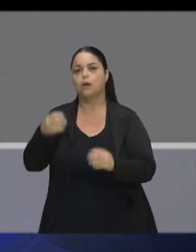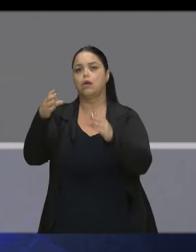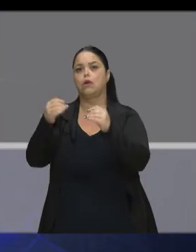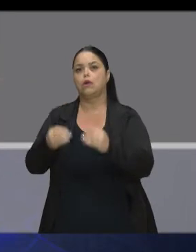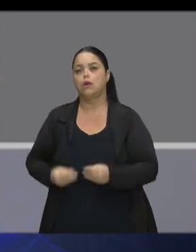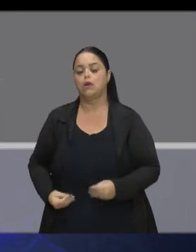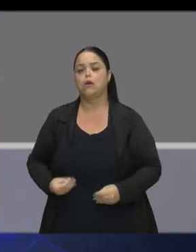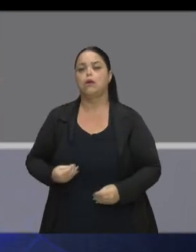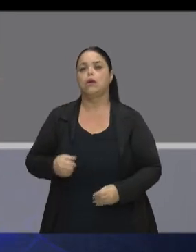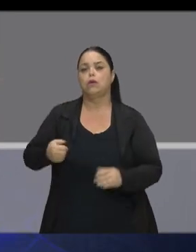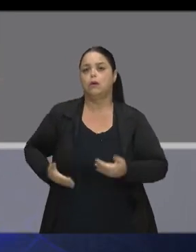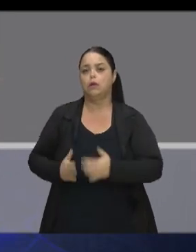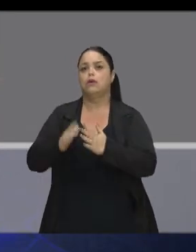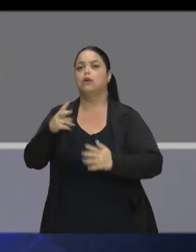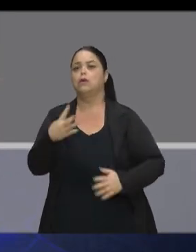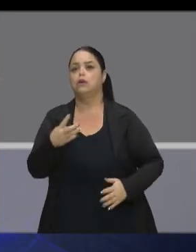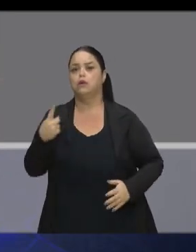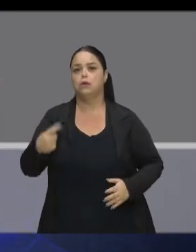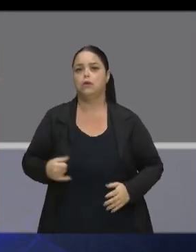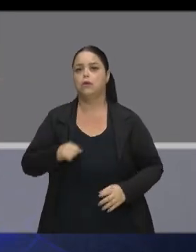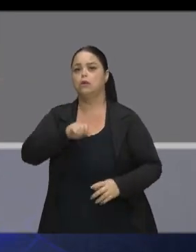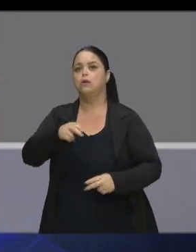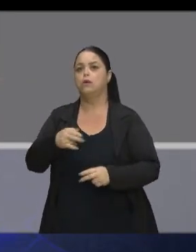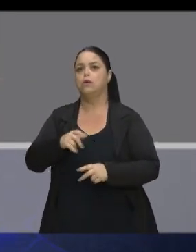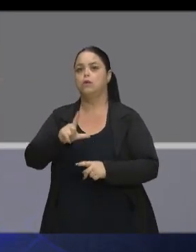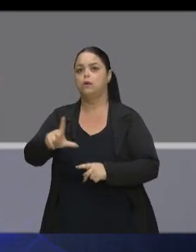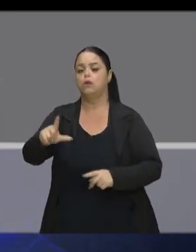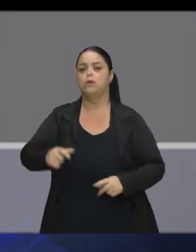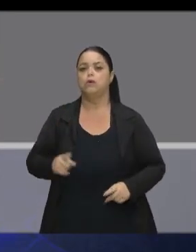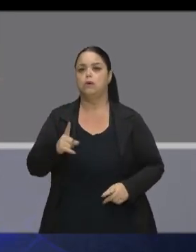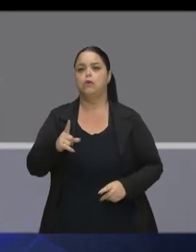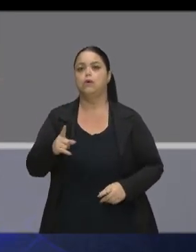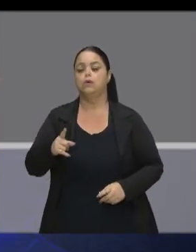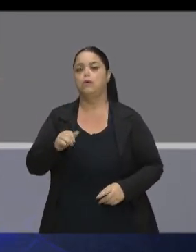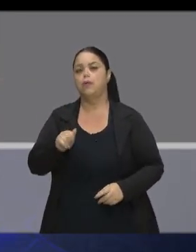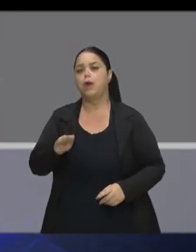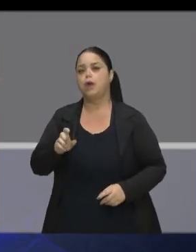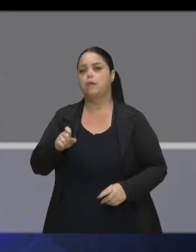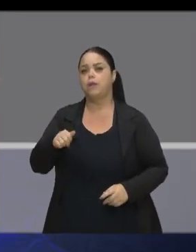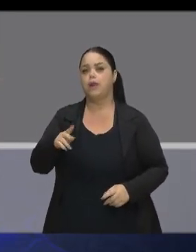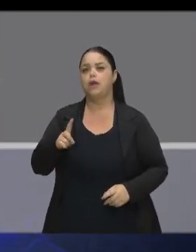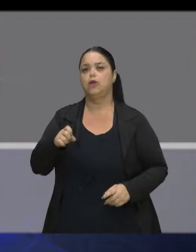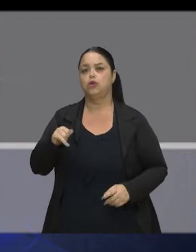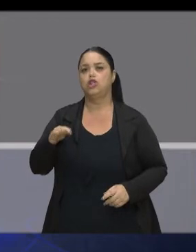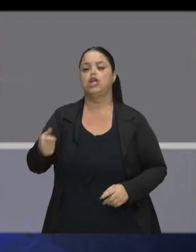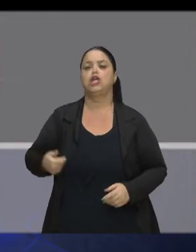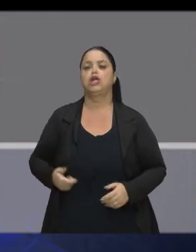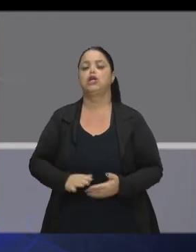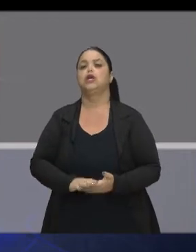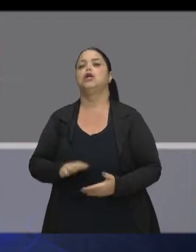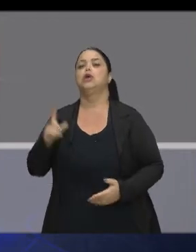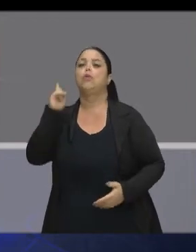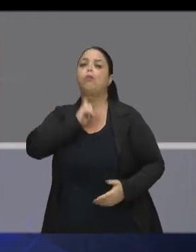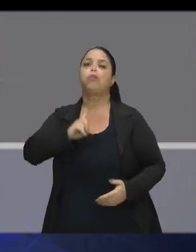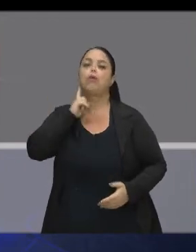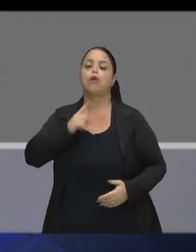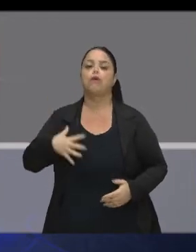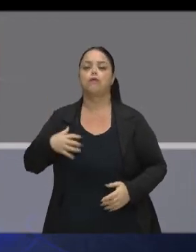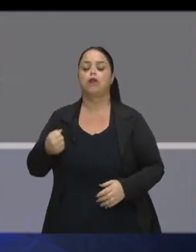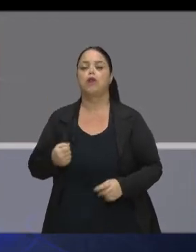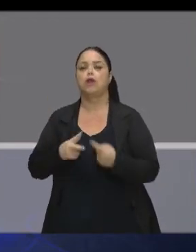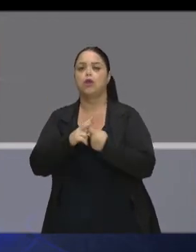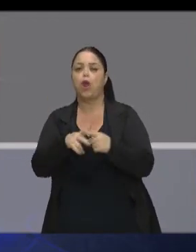Nascida em 31 de julho de 1953, na cidade de Baipendi, Minas Gerais, filha de soldador